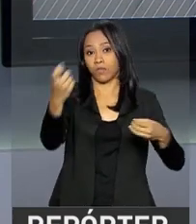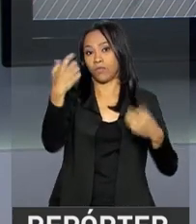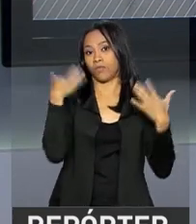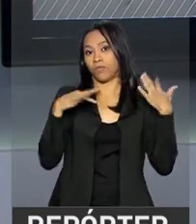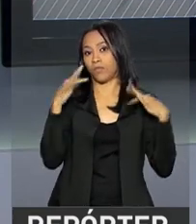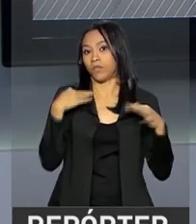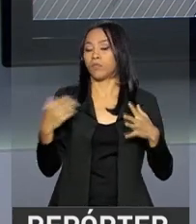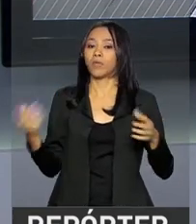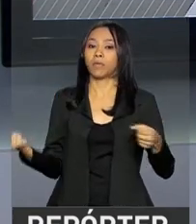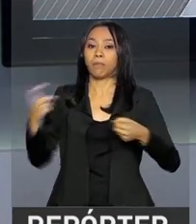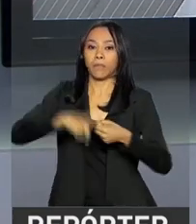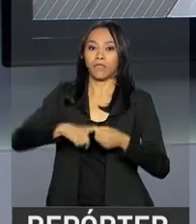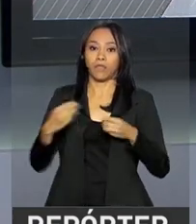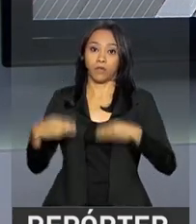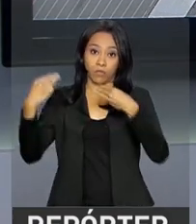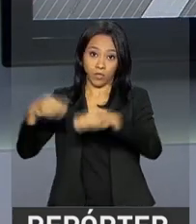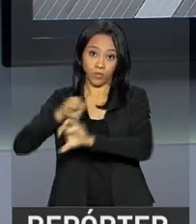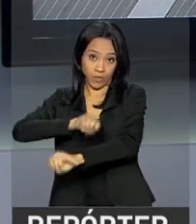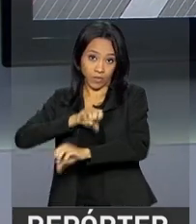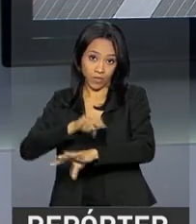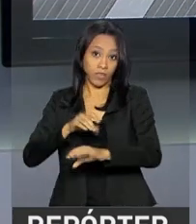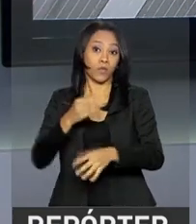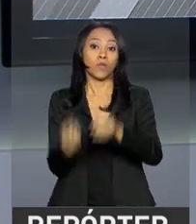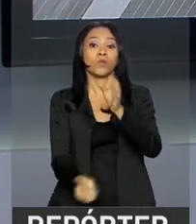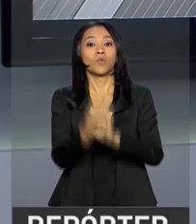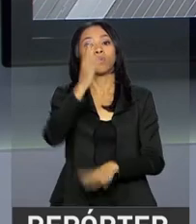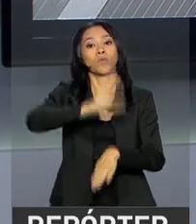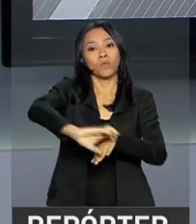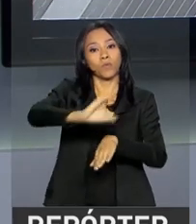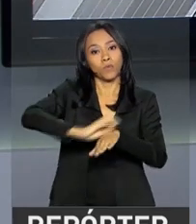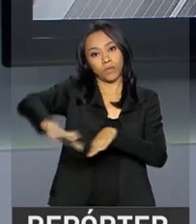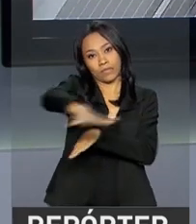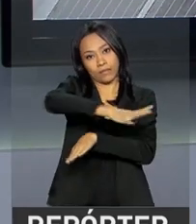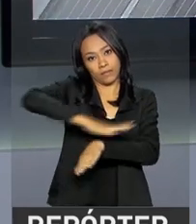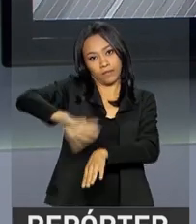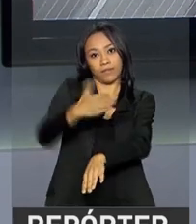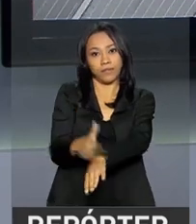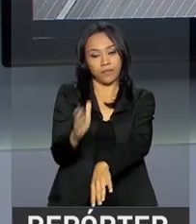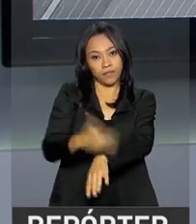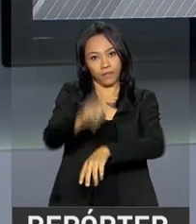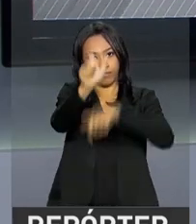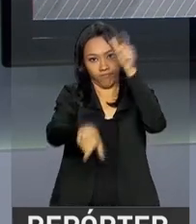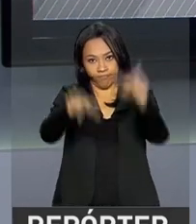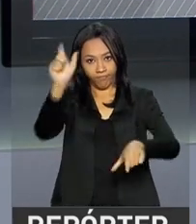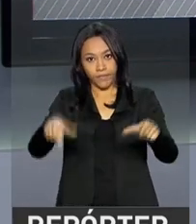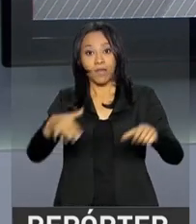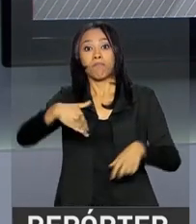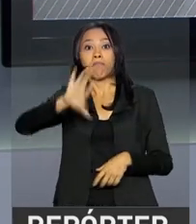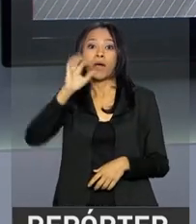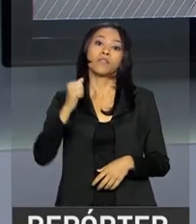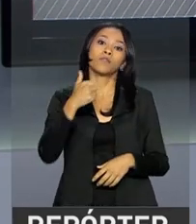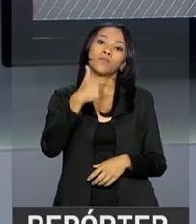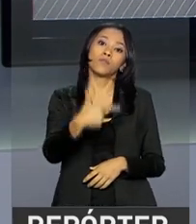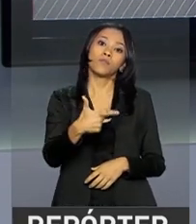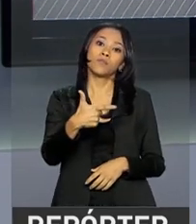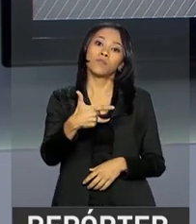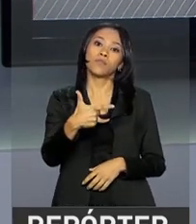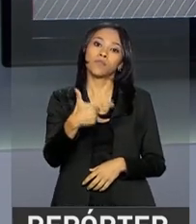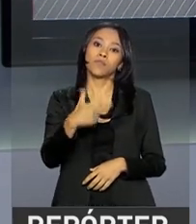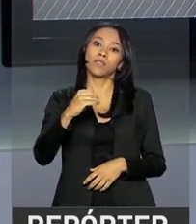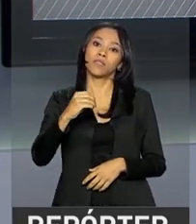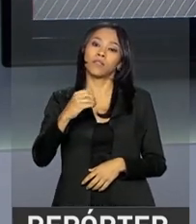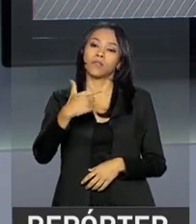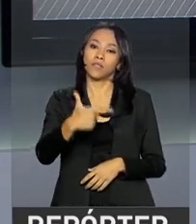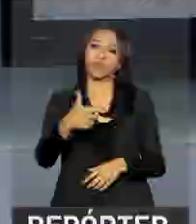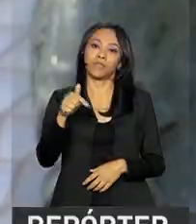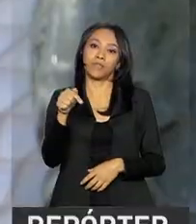Educação, lançou cursos de capacitação aos profissionais da área. São mais de 207 mil vagas de graça e com aulas à